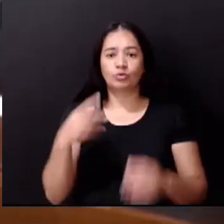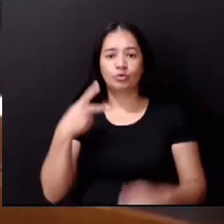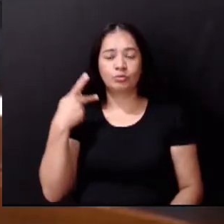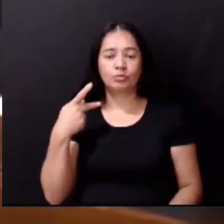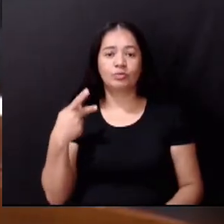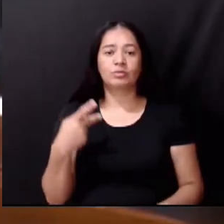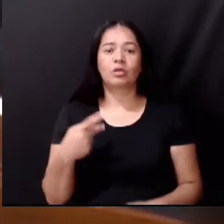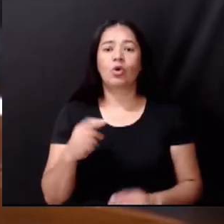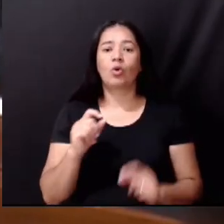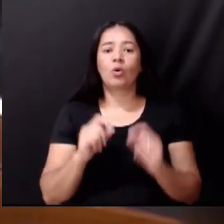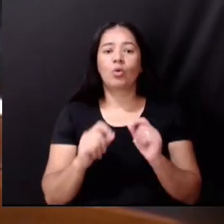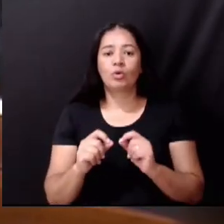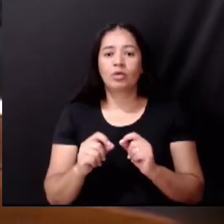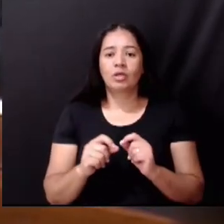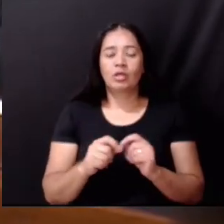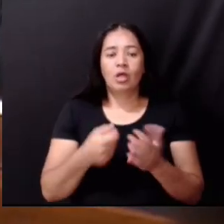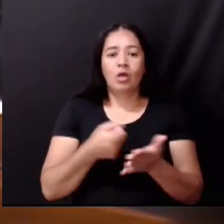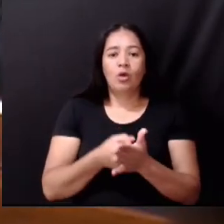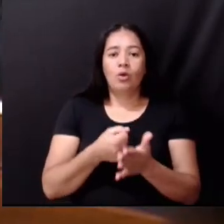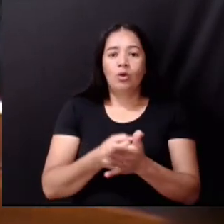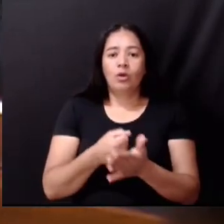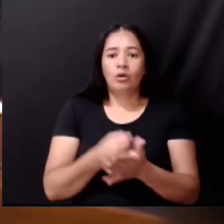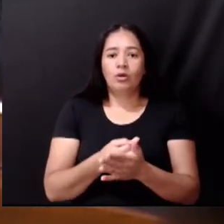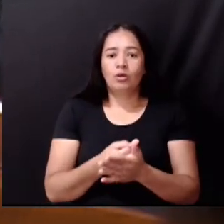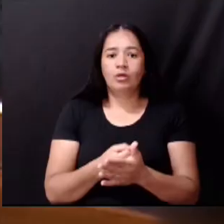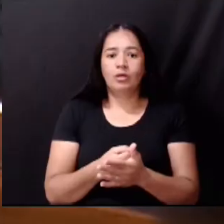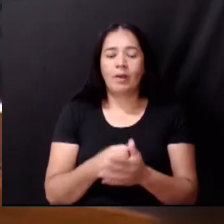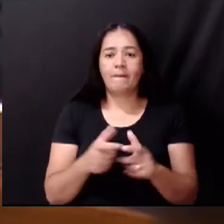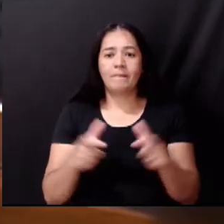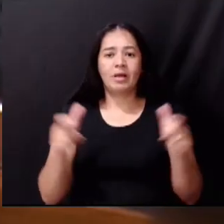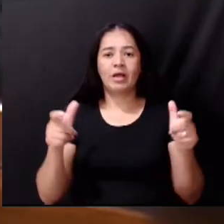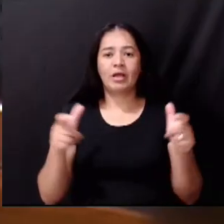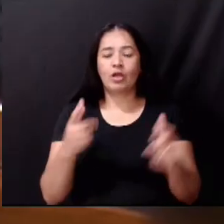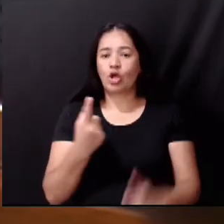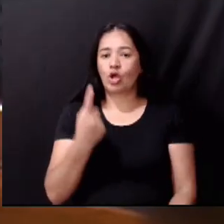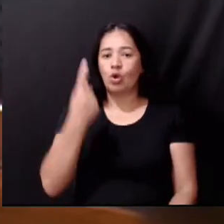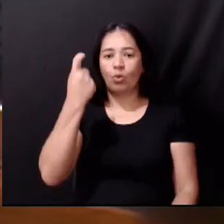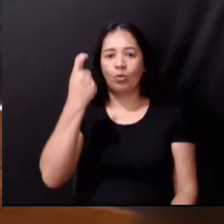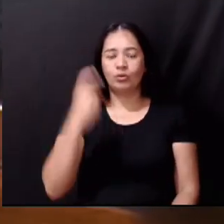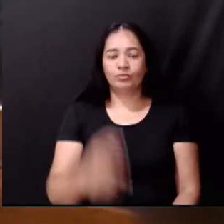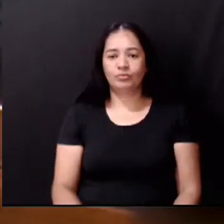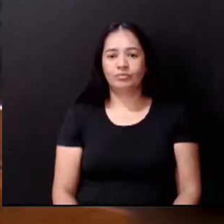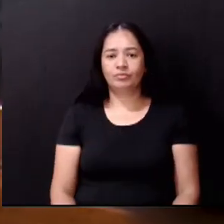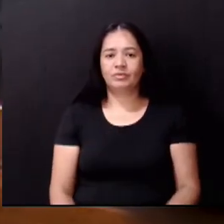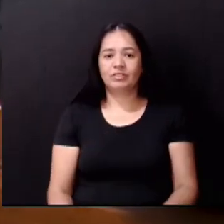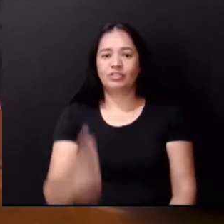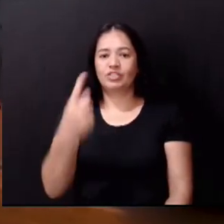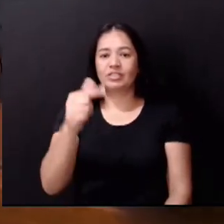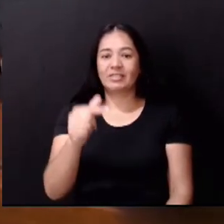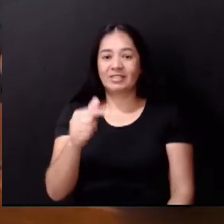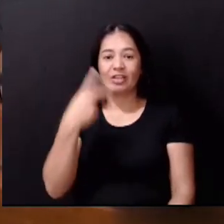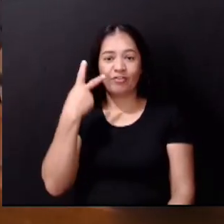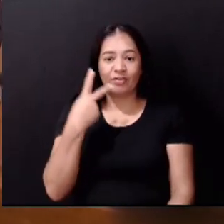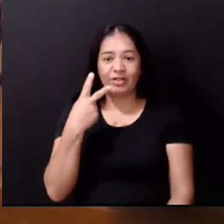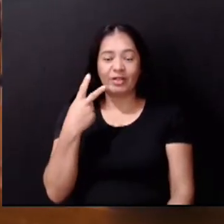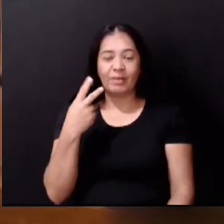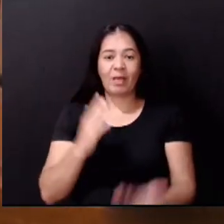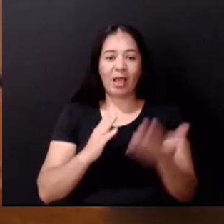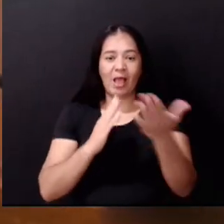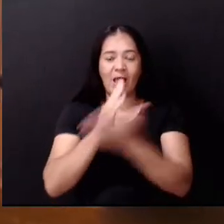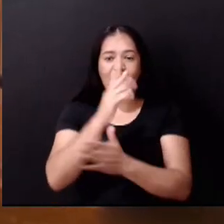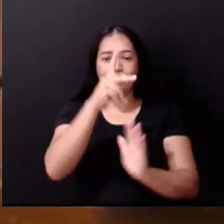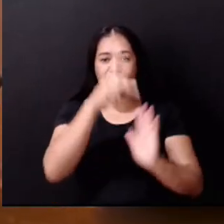a obrigatoriedade de maioria absoluta, ou seja, 17 vereadores, para aprovação de projetos que tratam